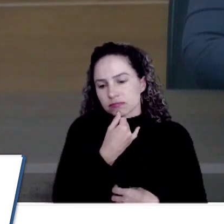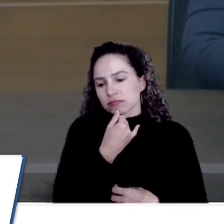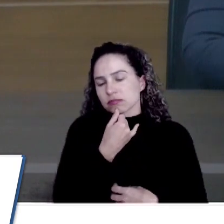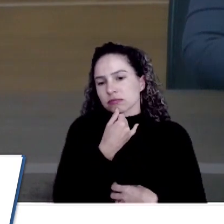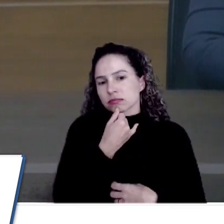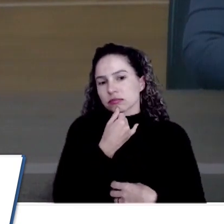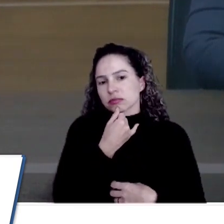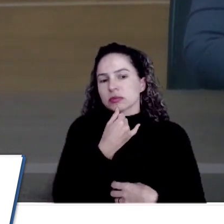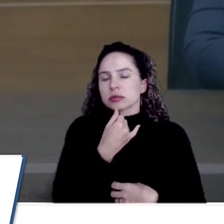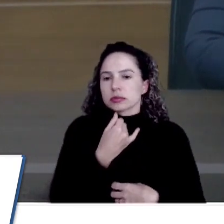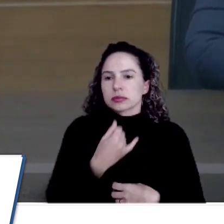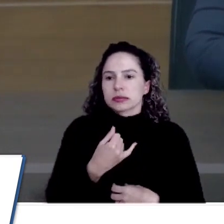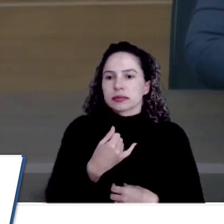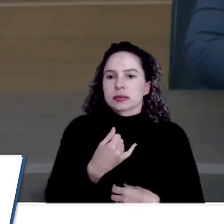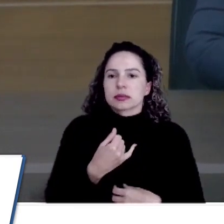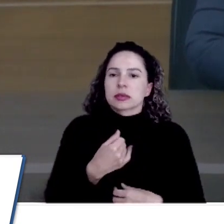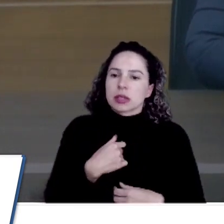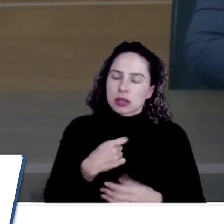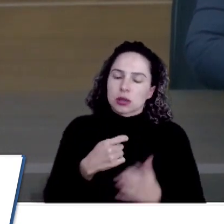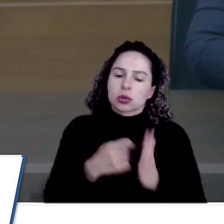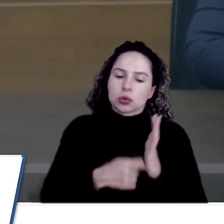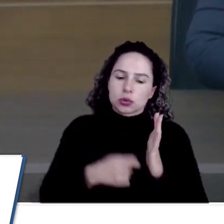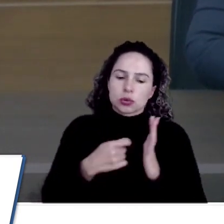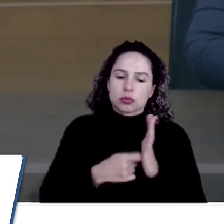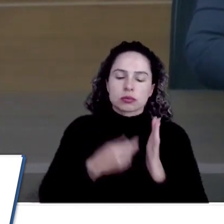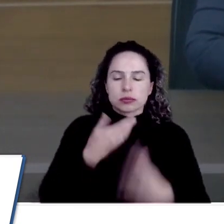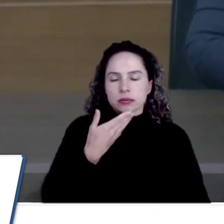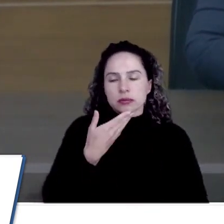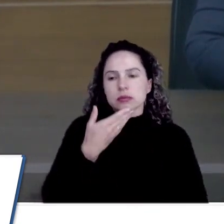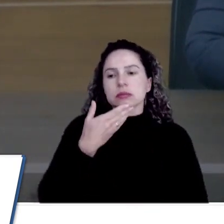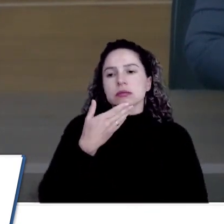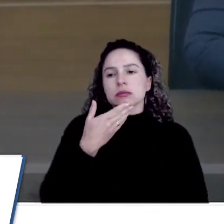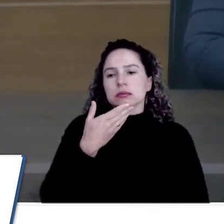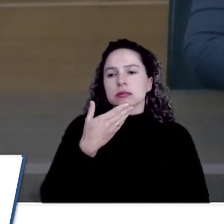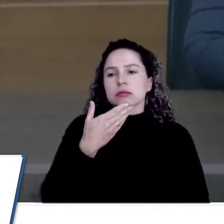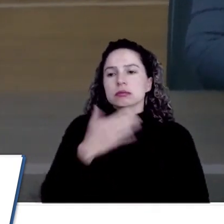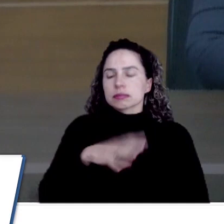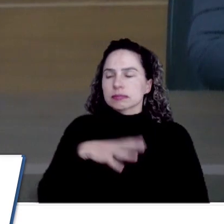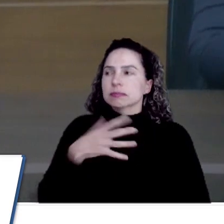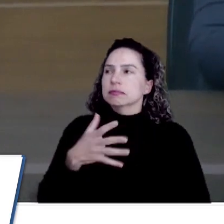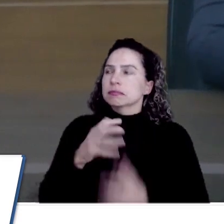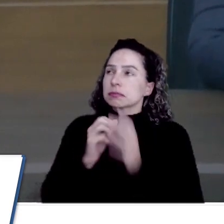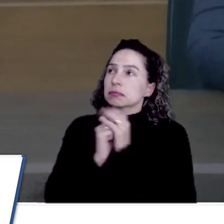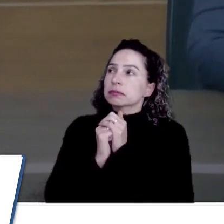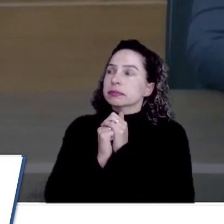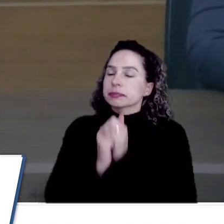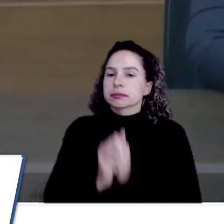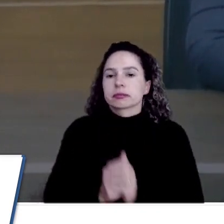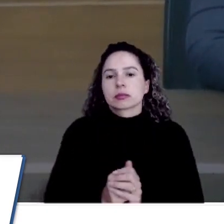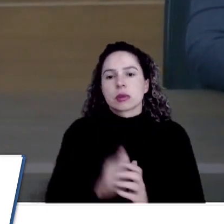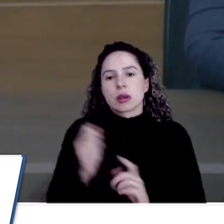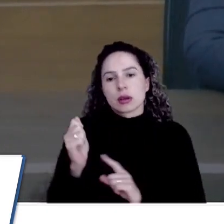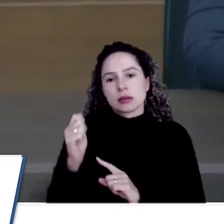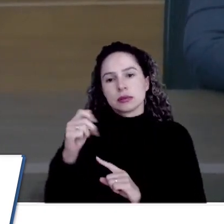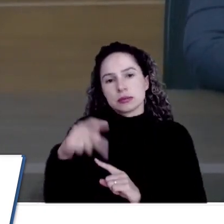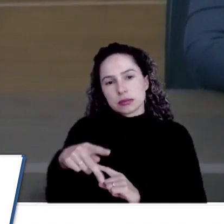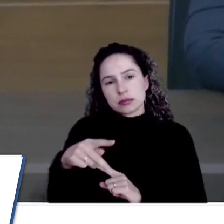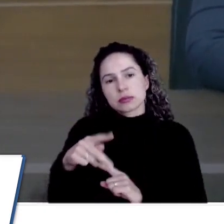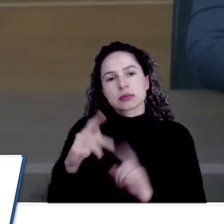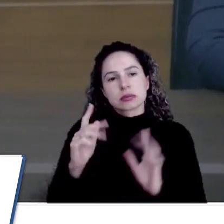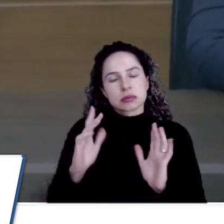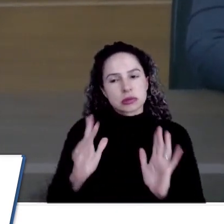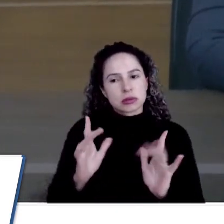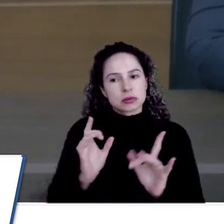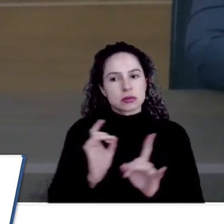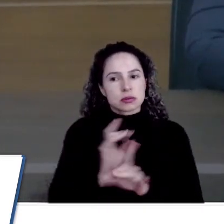luto, enfrentara de cabeça erguida e com muita oração. Aposentada de seus alfazeres